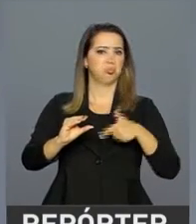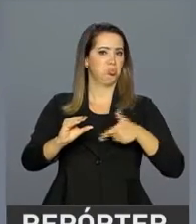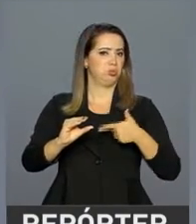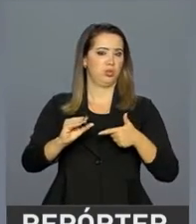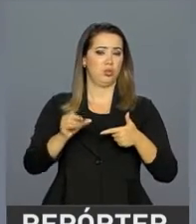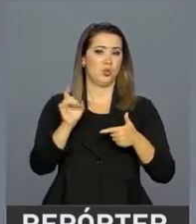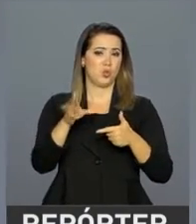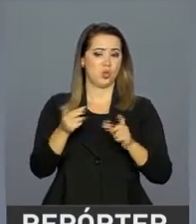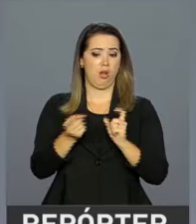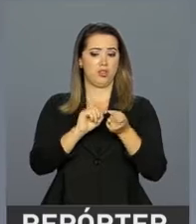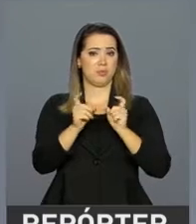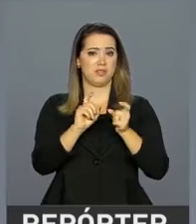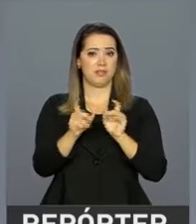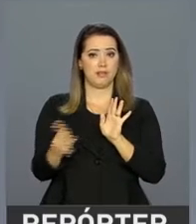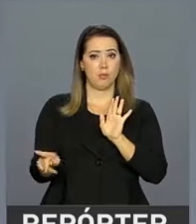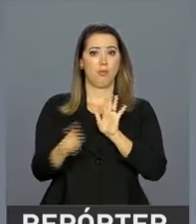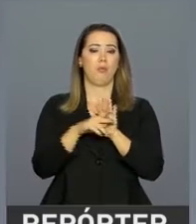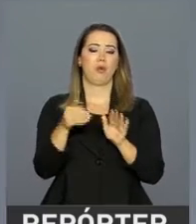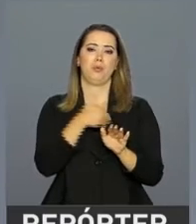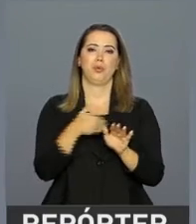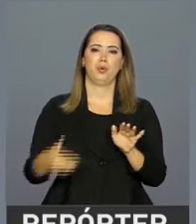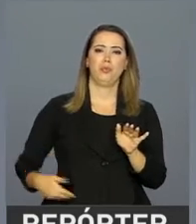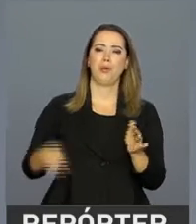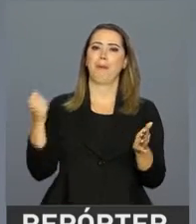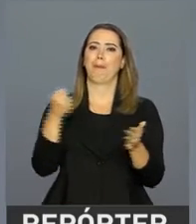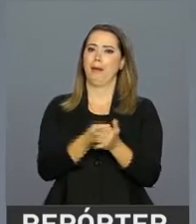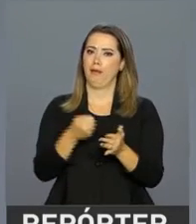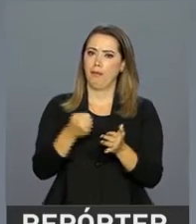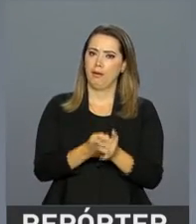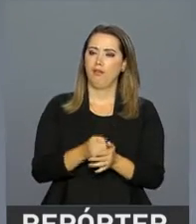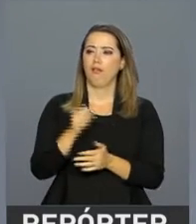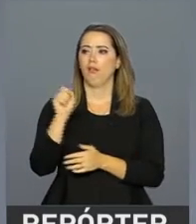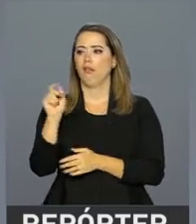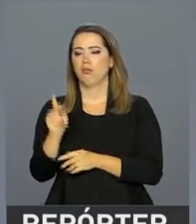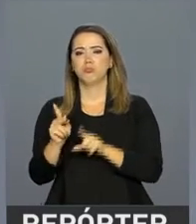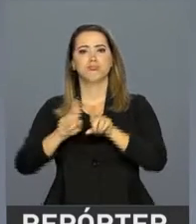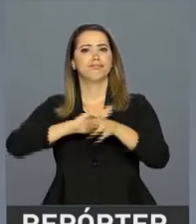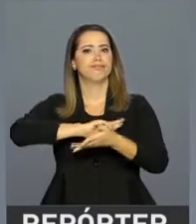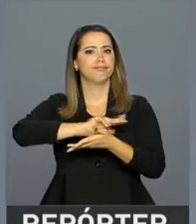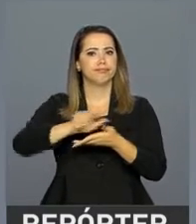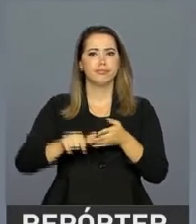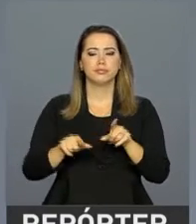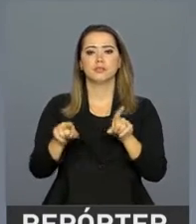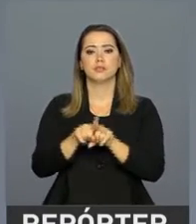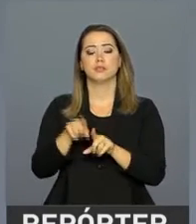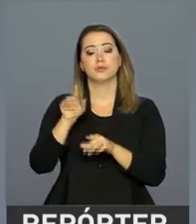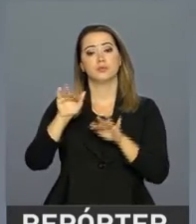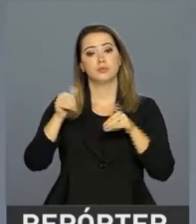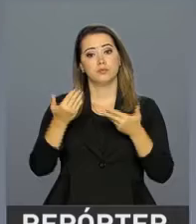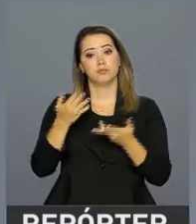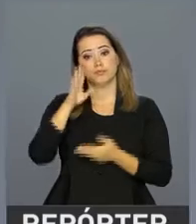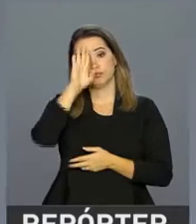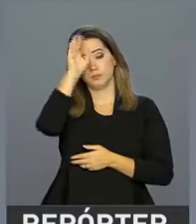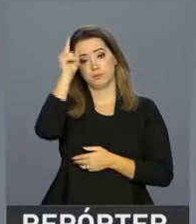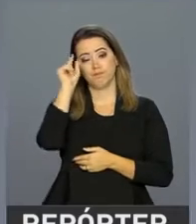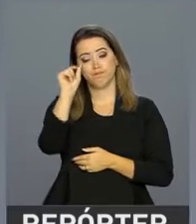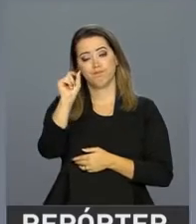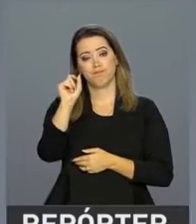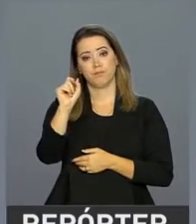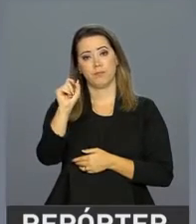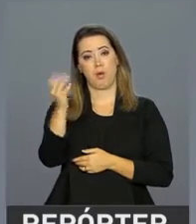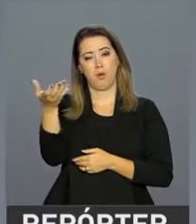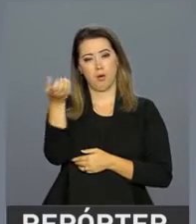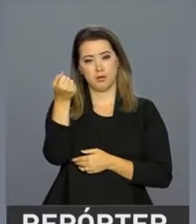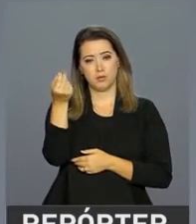das despesas de custeio de pagamento de benefícios principalmente então ele vai exatamente